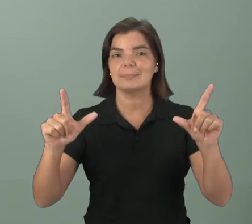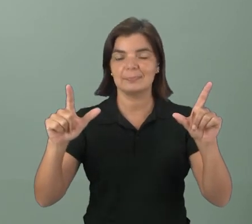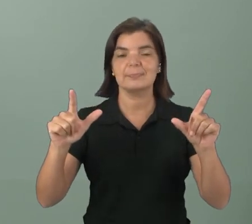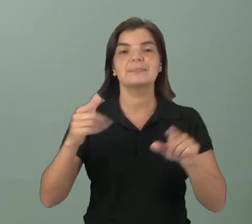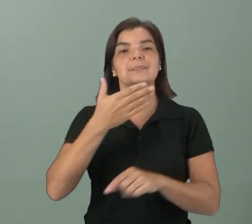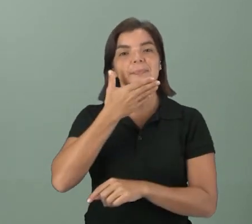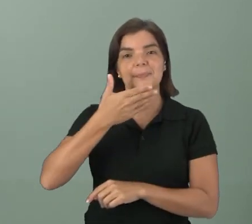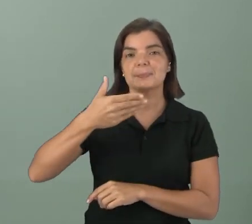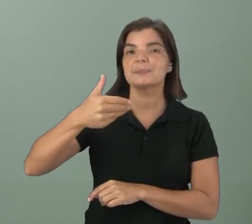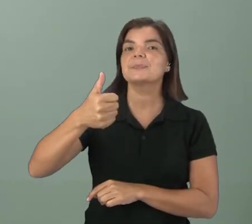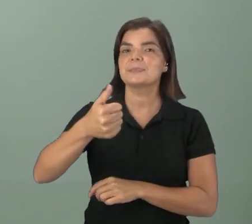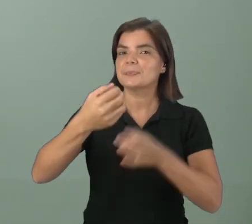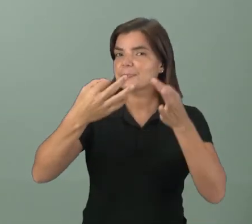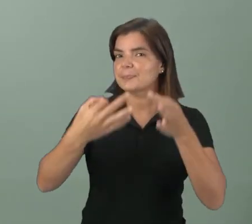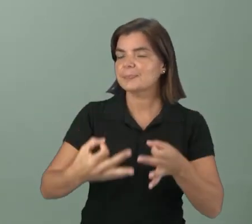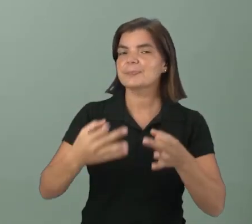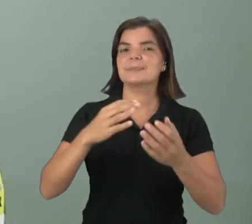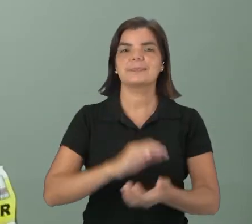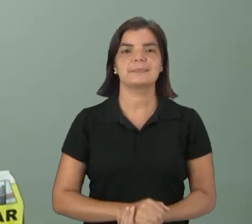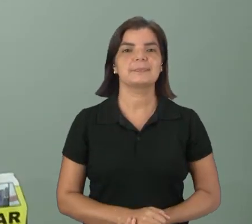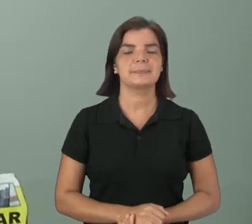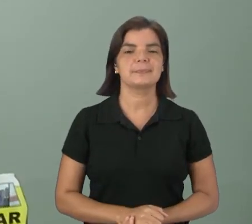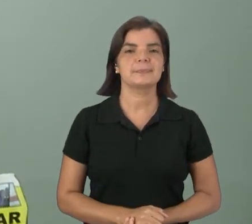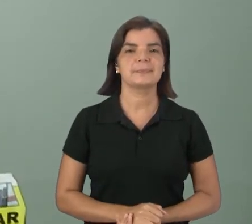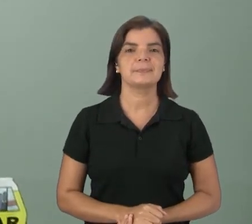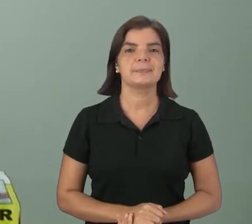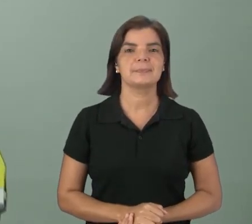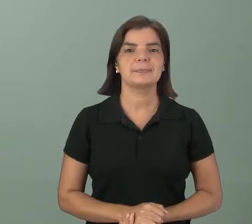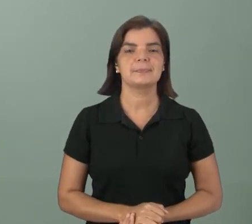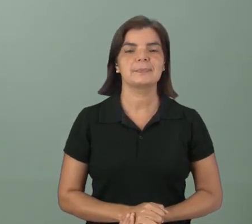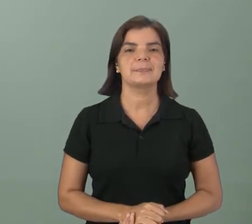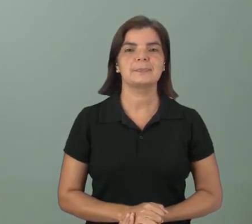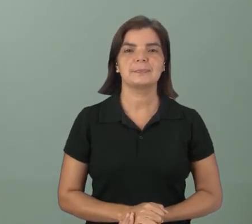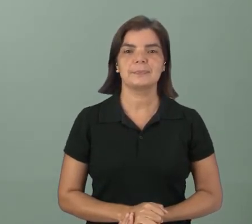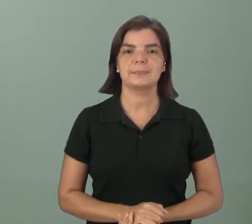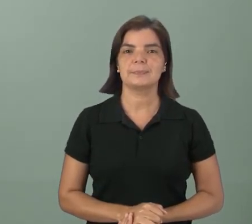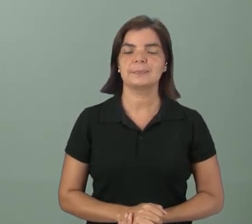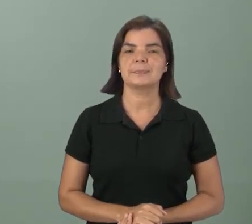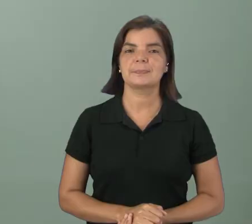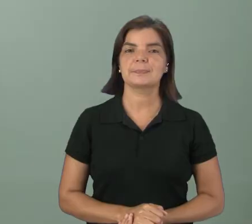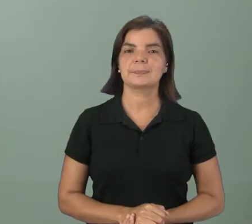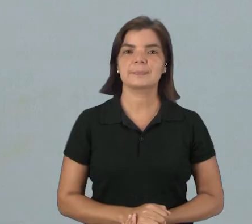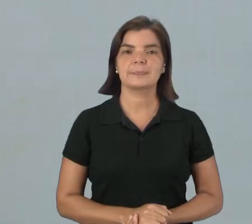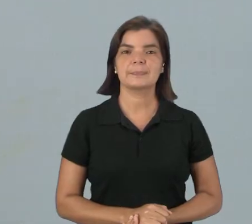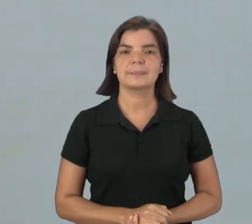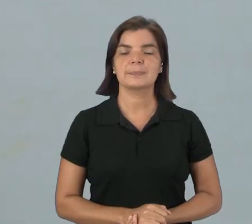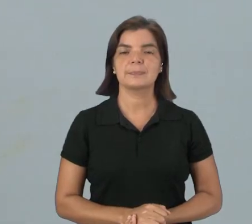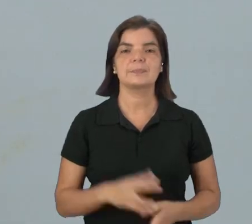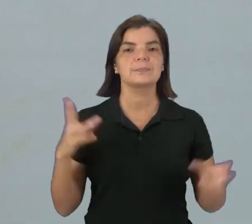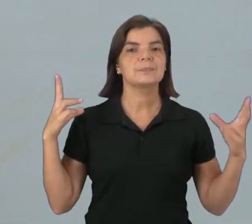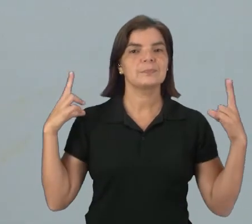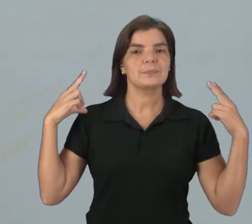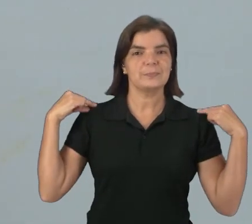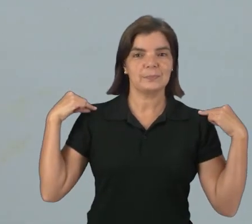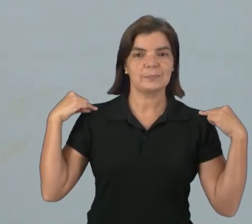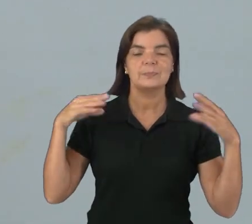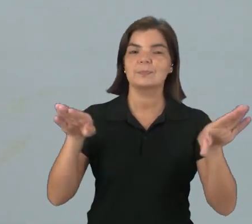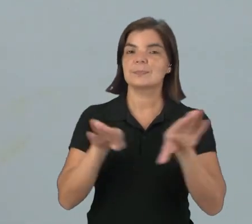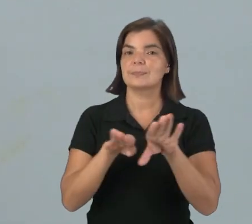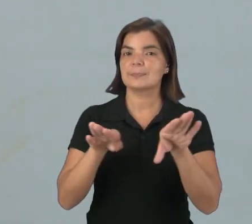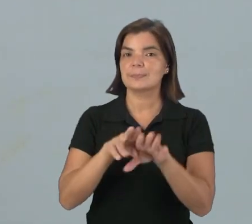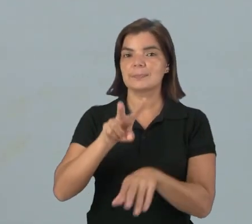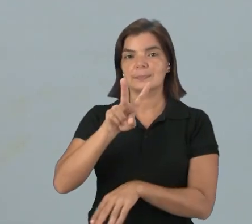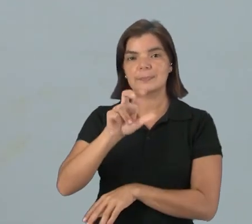fica mais agradável certo e vamos parar mais um para finalizarmos o motorista da van